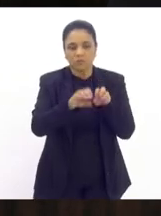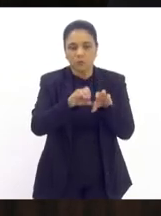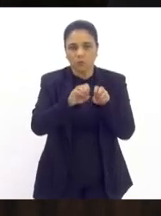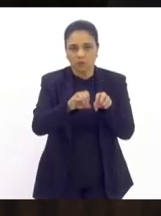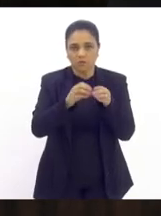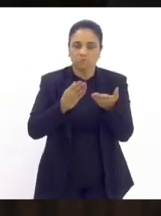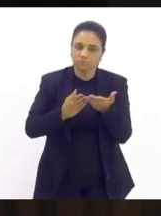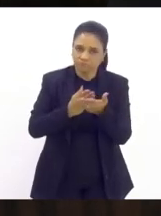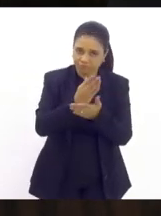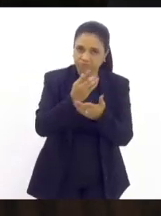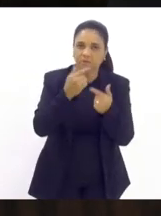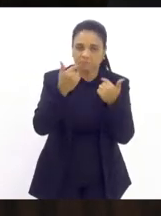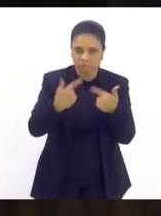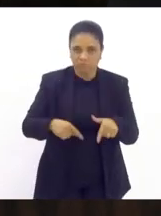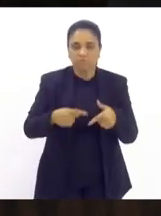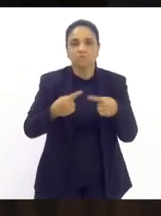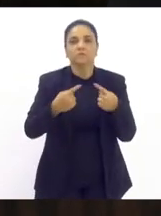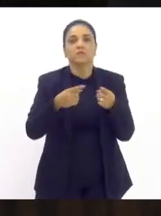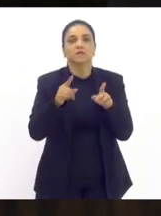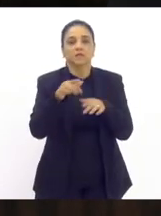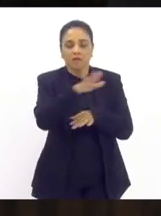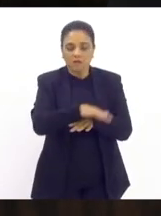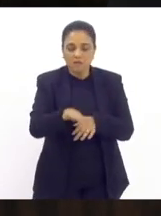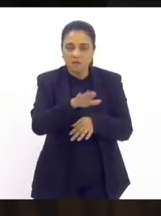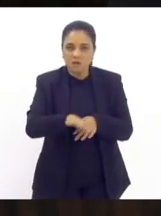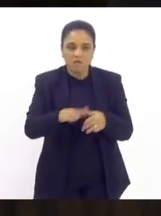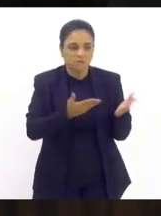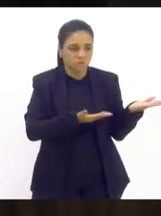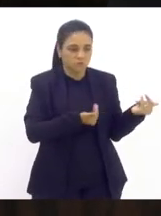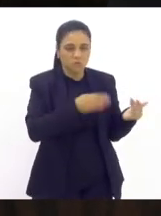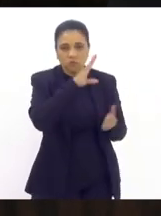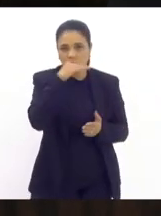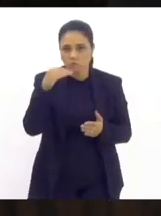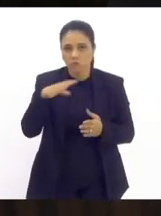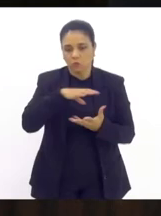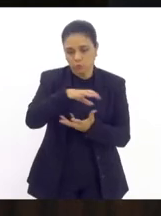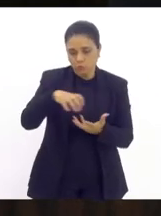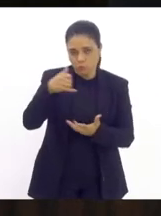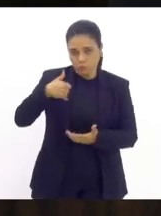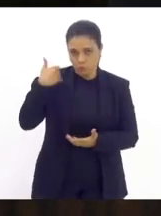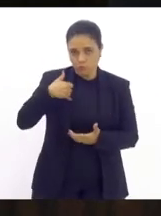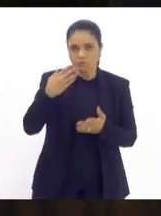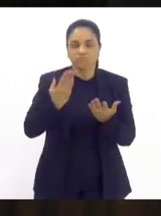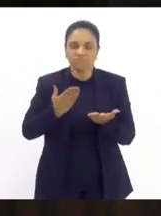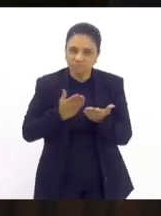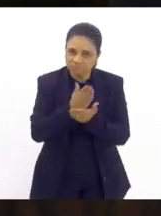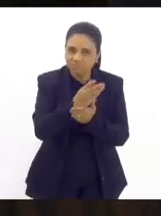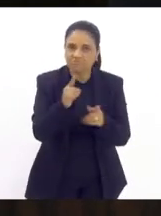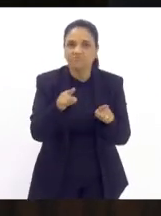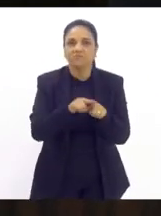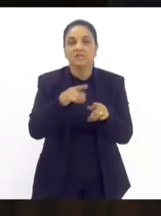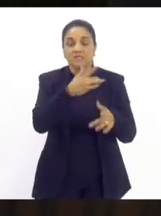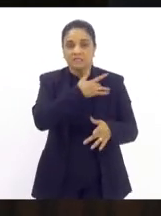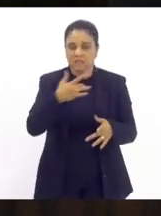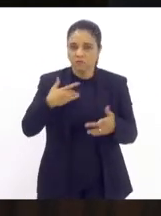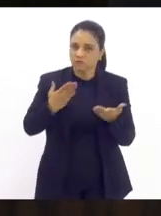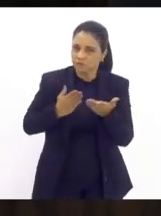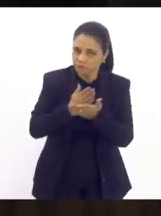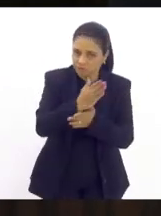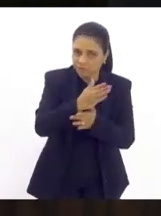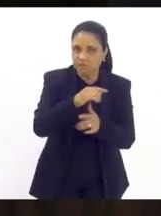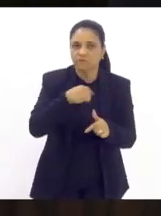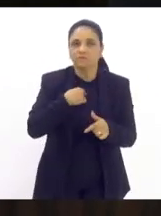favorável de assunto da Criança e do Adolescente do Idoso favorável de saúde favorável